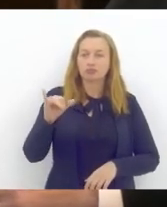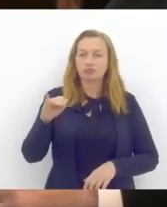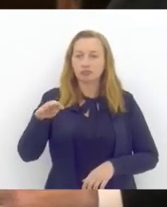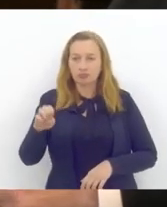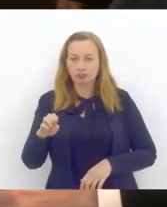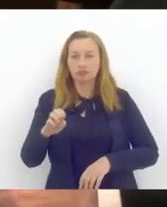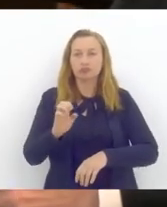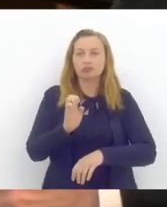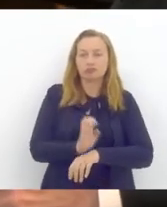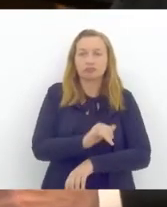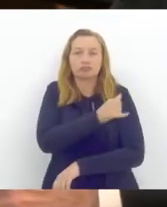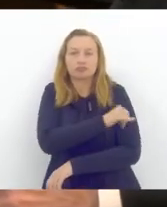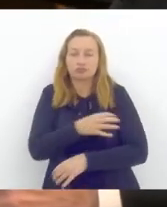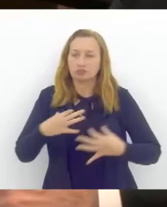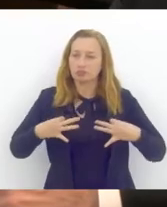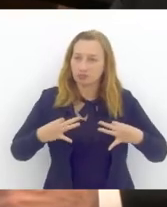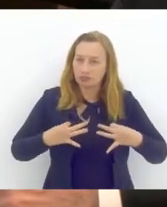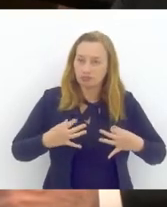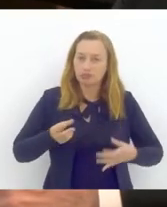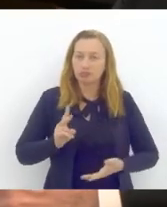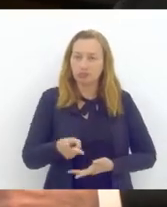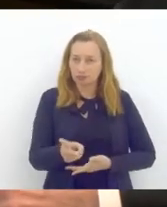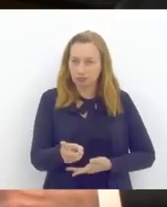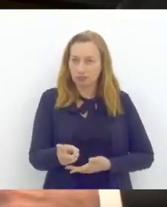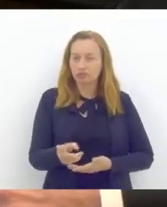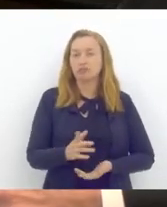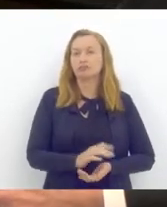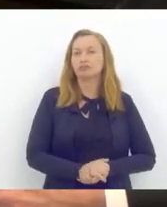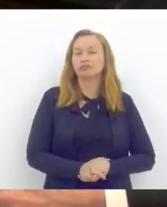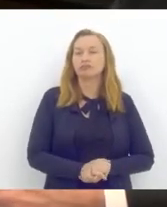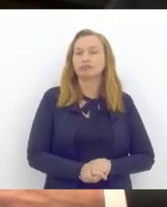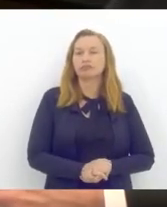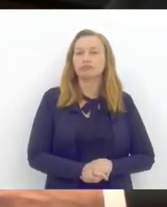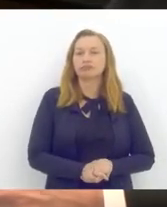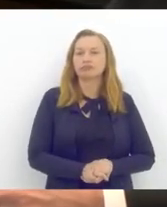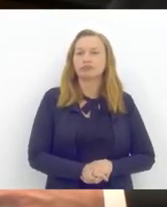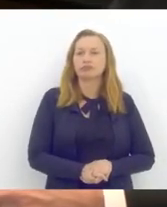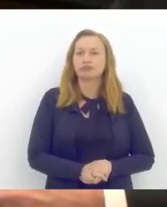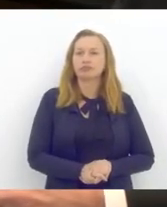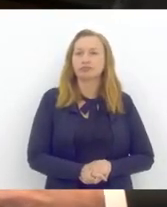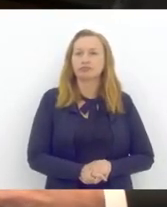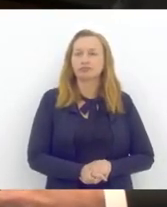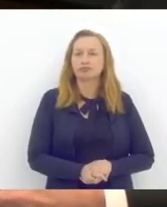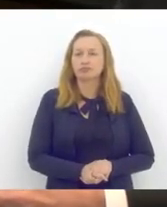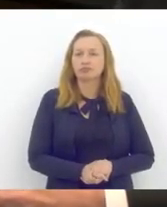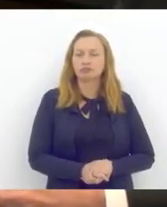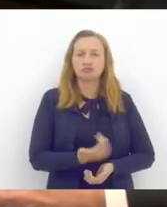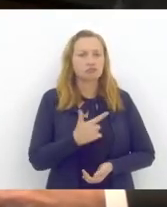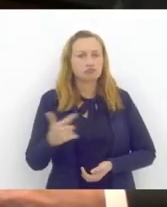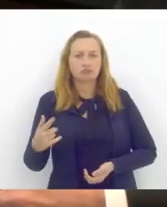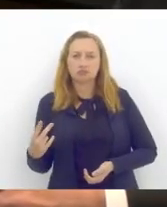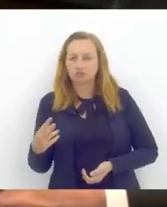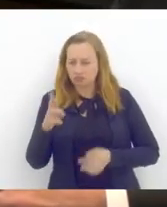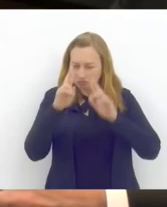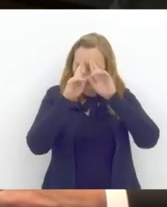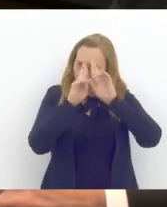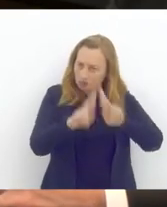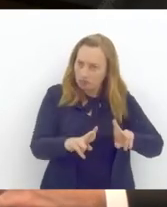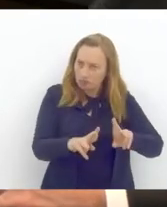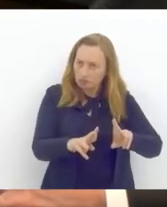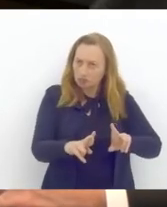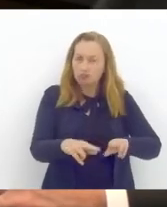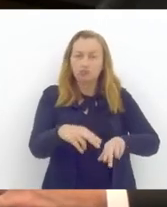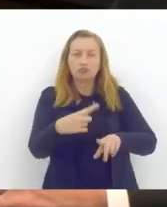Estado, não tendo a devida, até o devido respeito, porque é